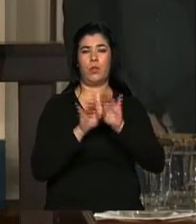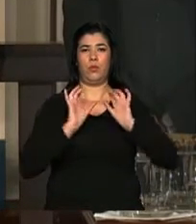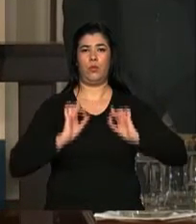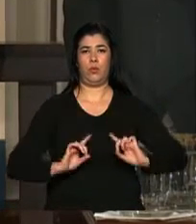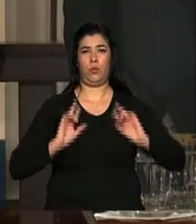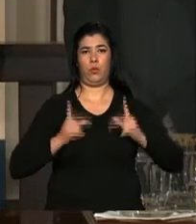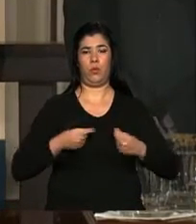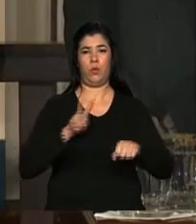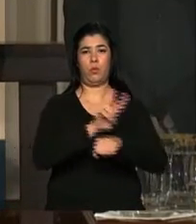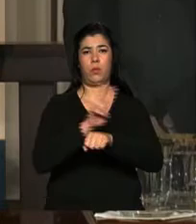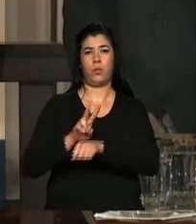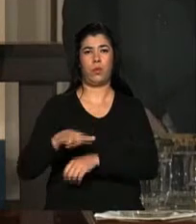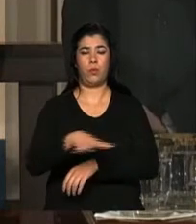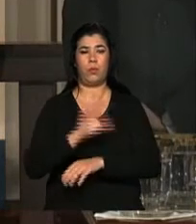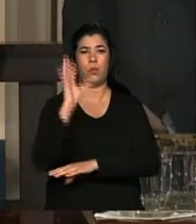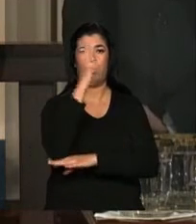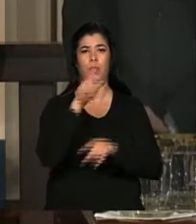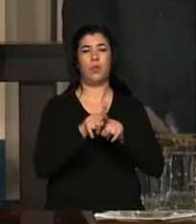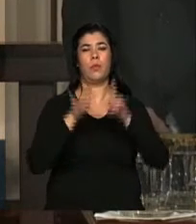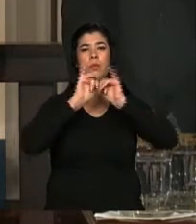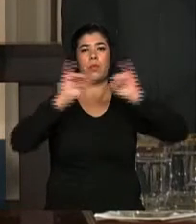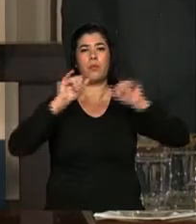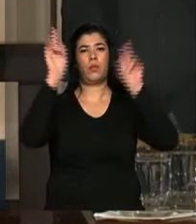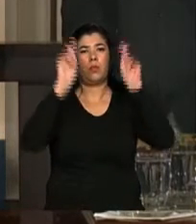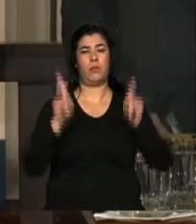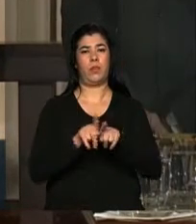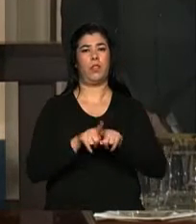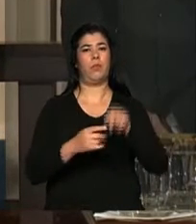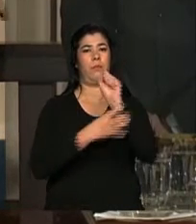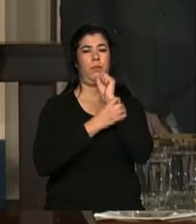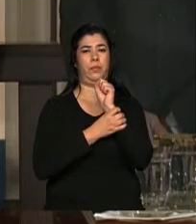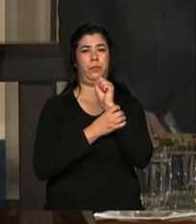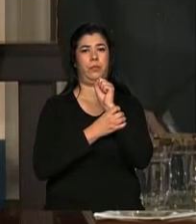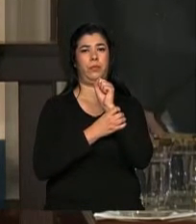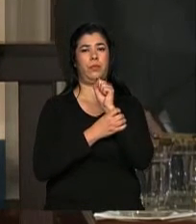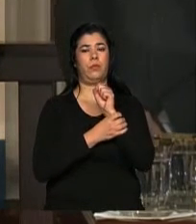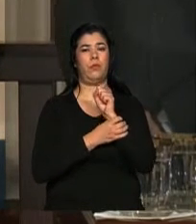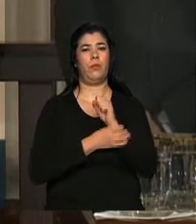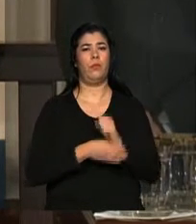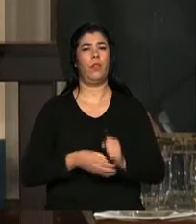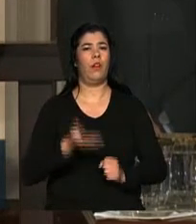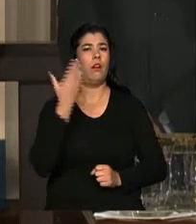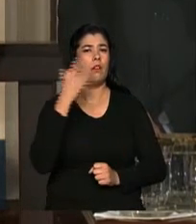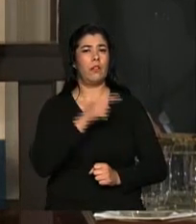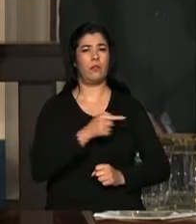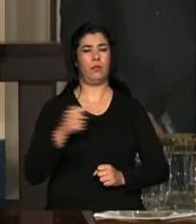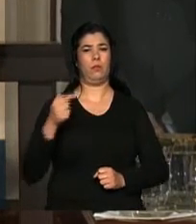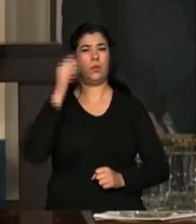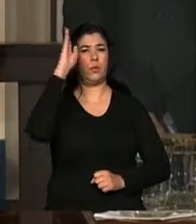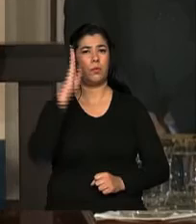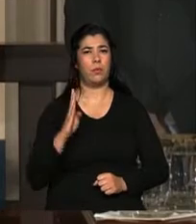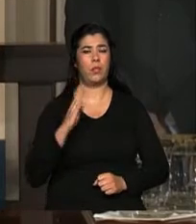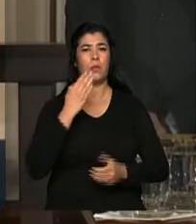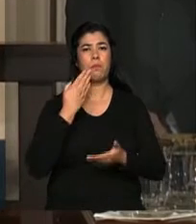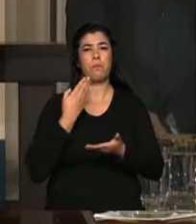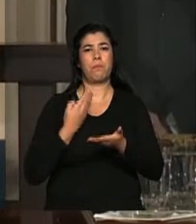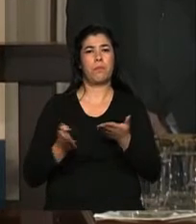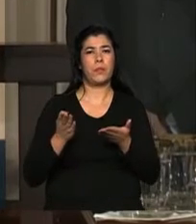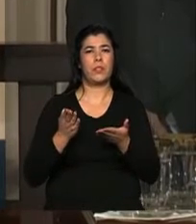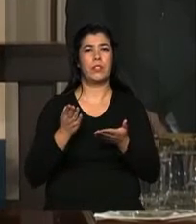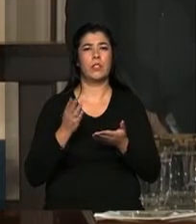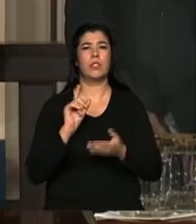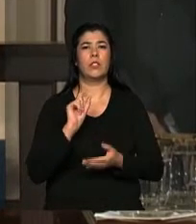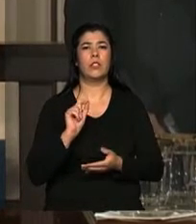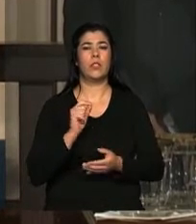do meio ambiente, promoção da paz e segurança. Há algumas semanas, o Brasil perdeu um dos seus